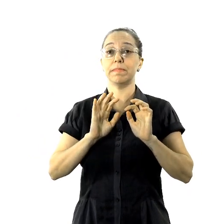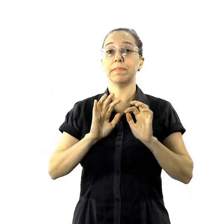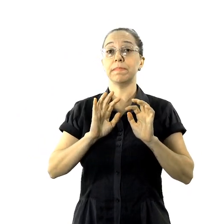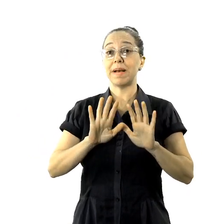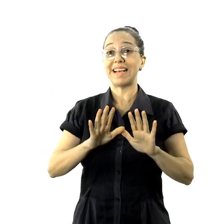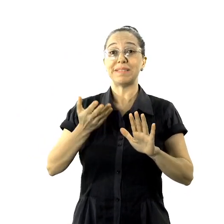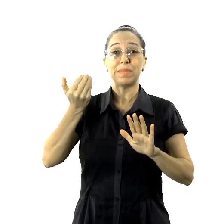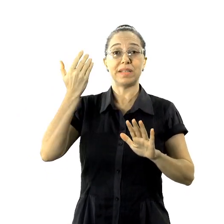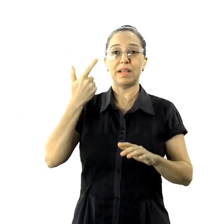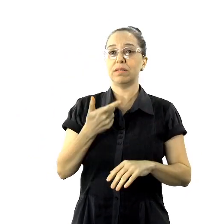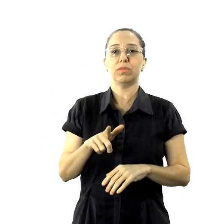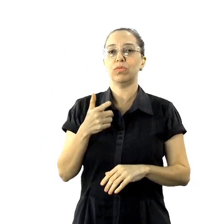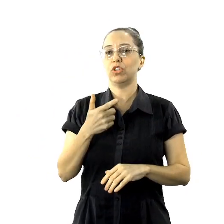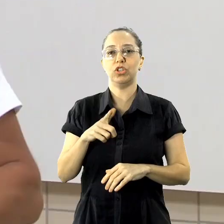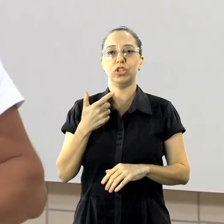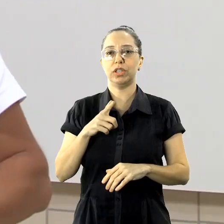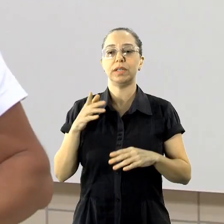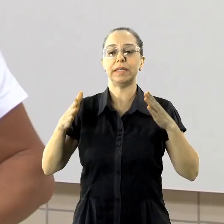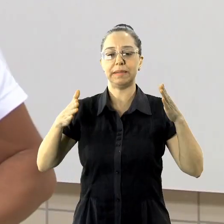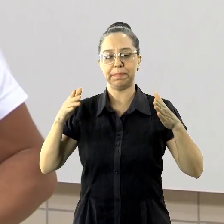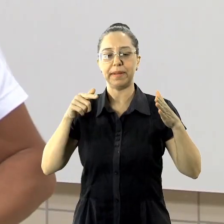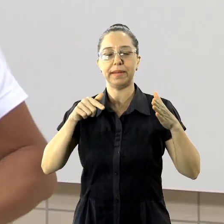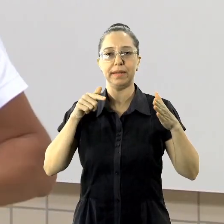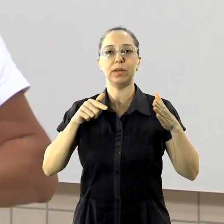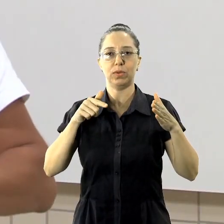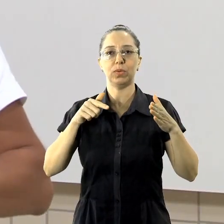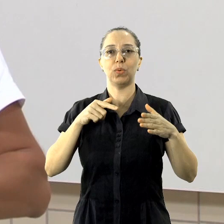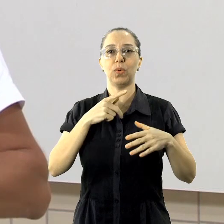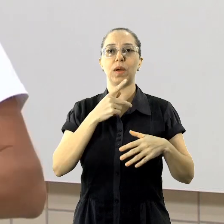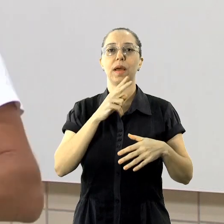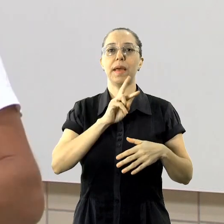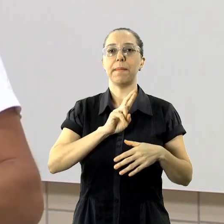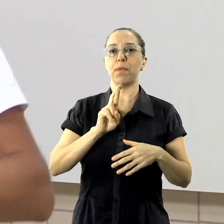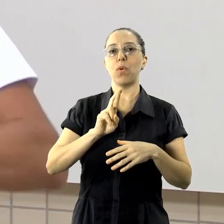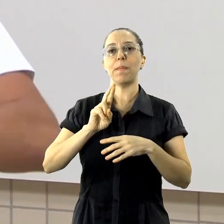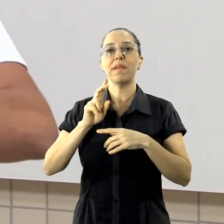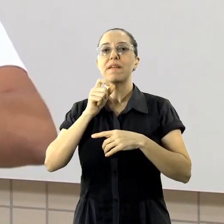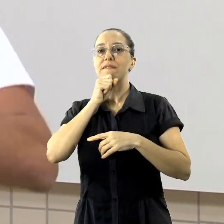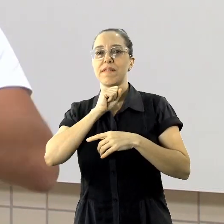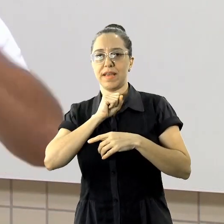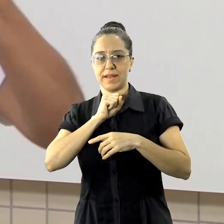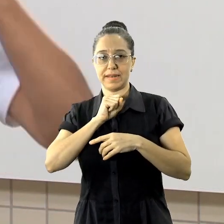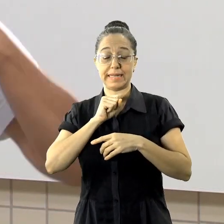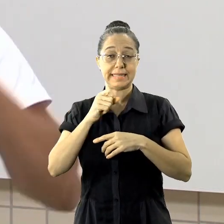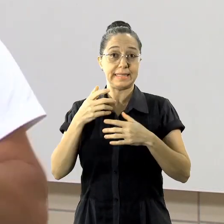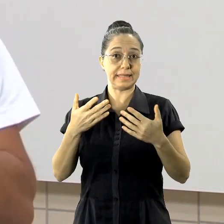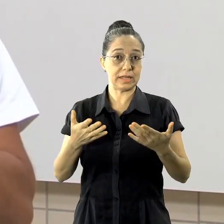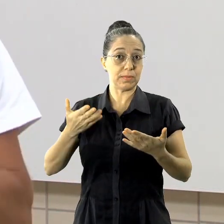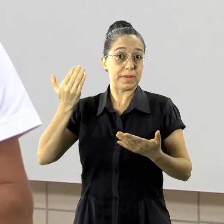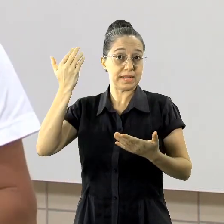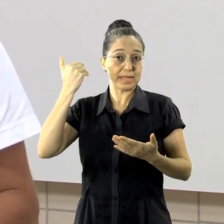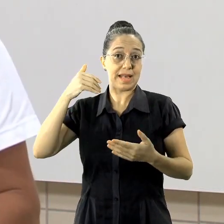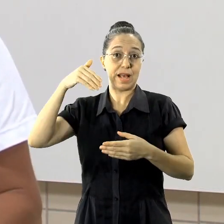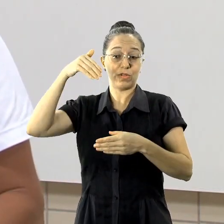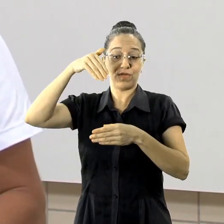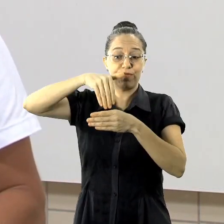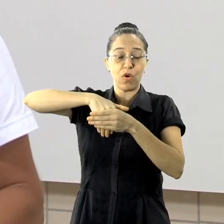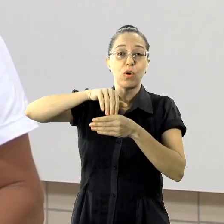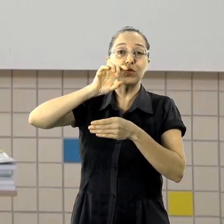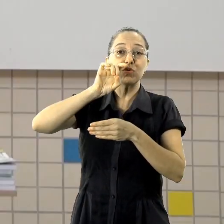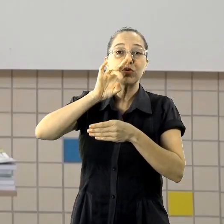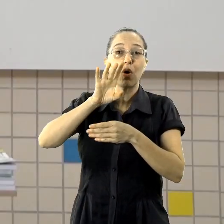não existia na chamada República Velha. O voto ele era exclusivamente